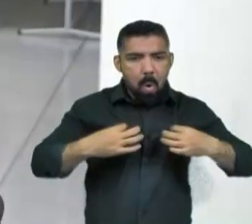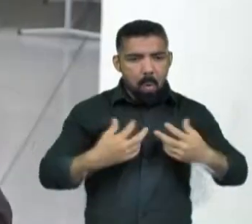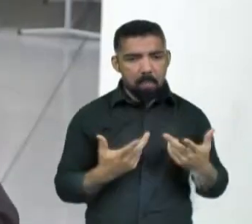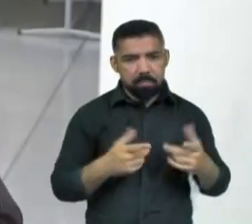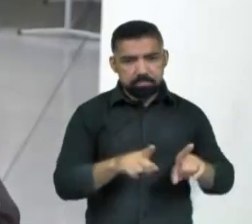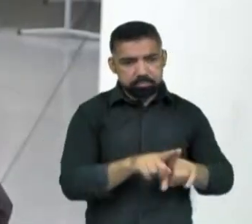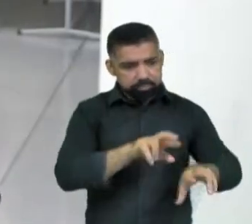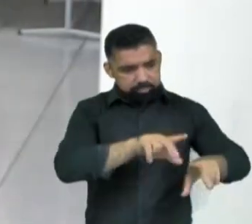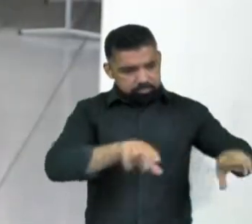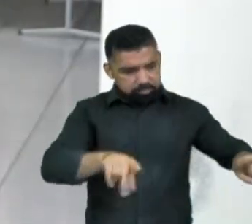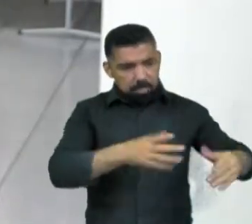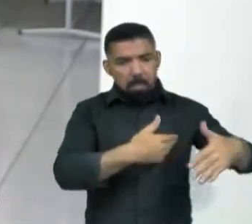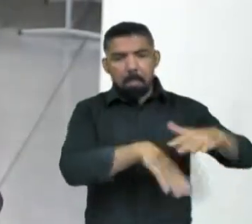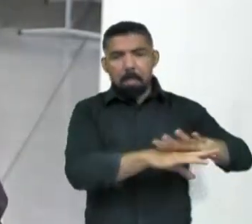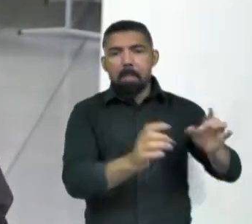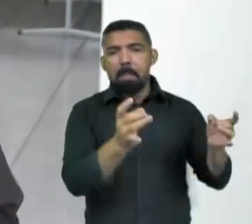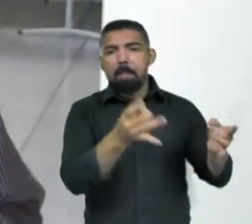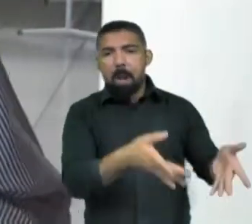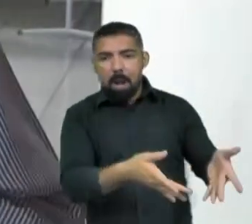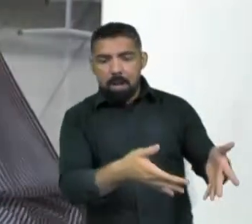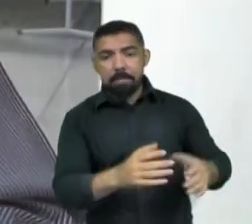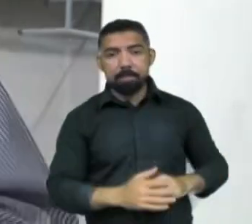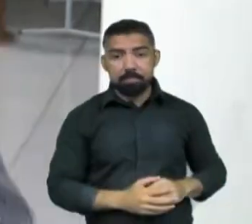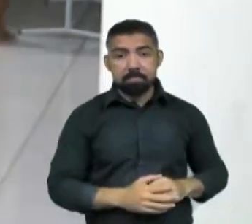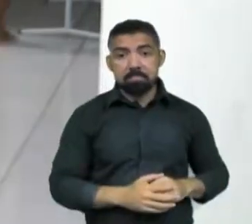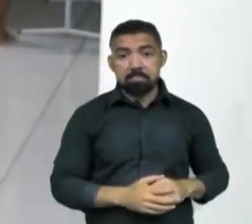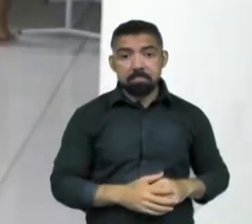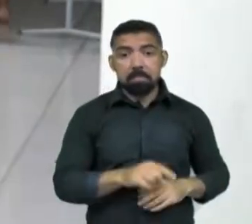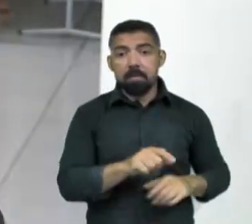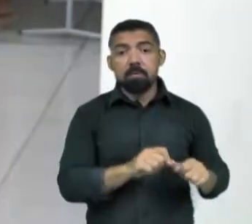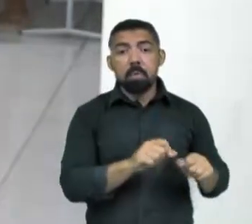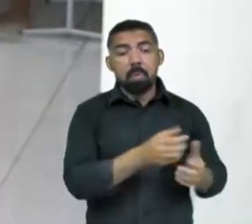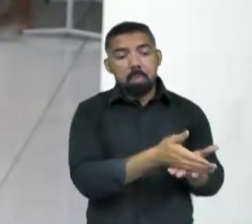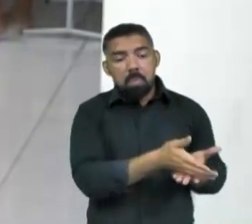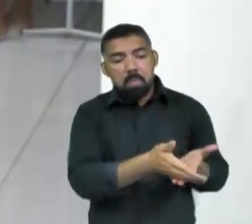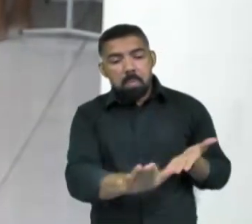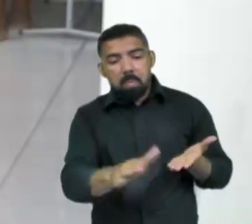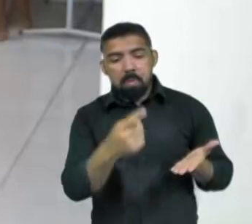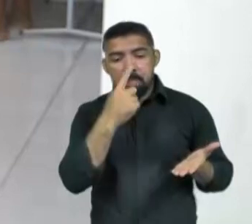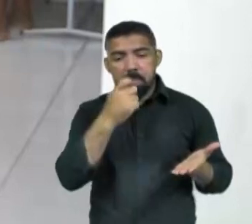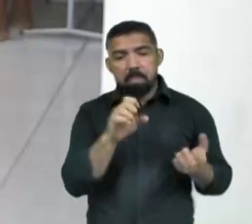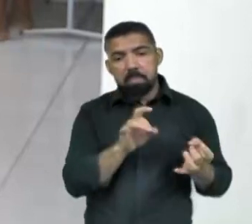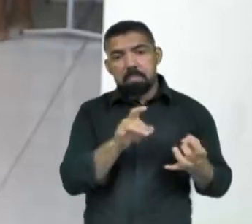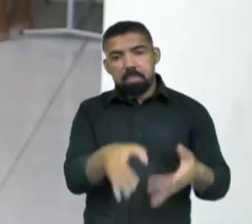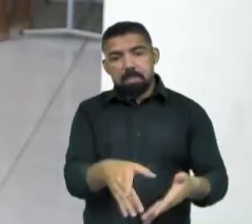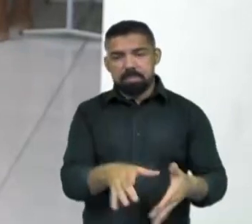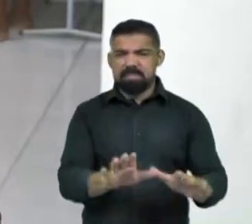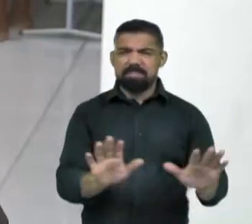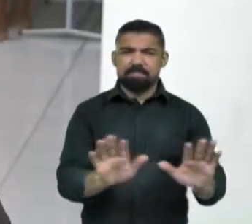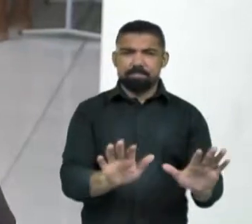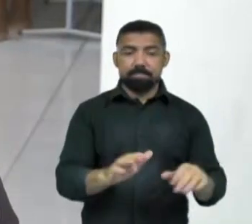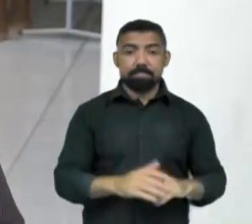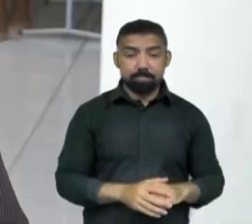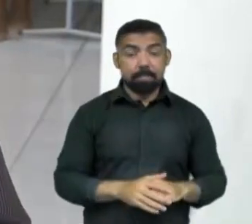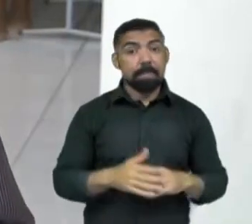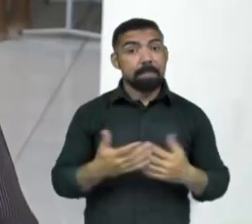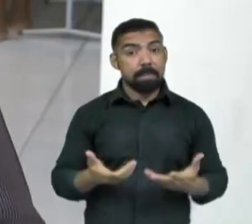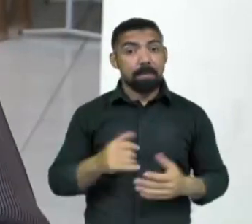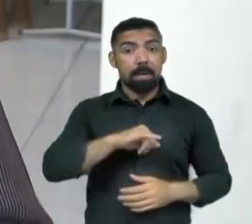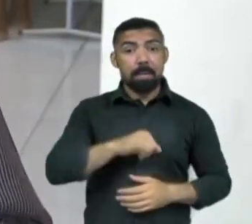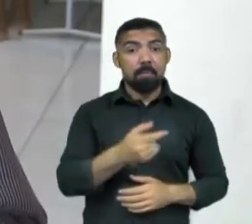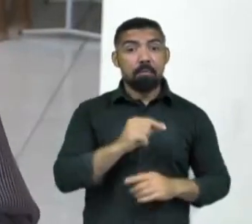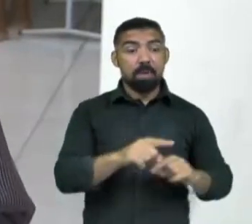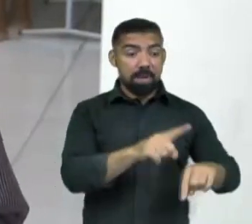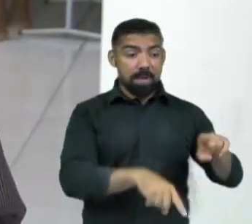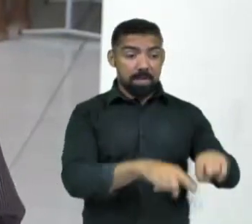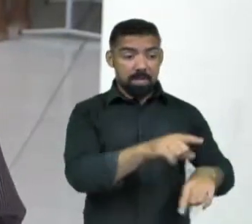roupas, calçados. E muita gente descarta esse material. Portanto, é hora desse material não